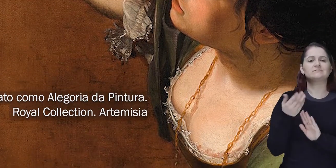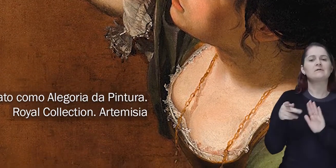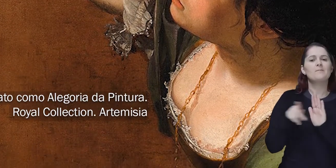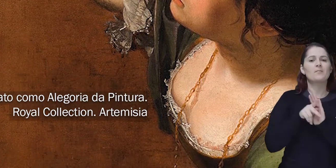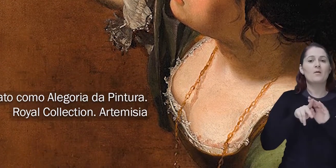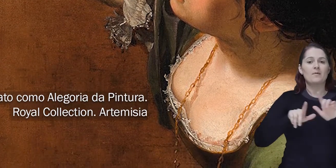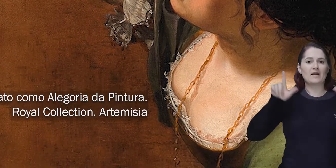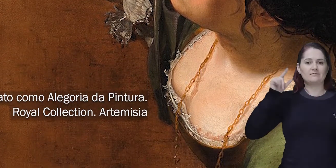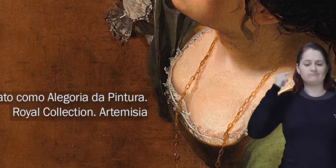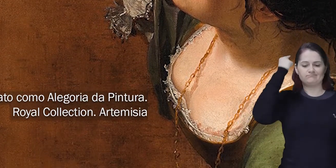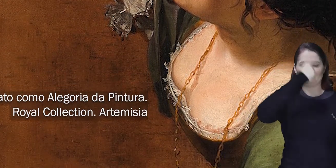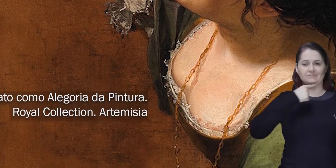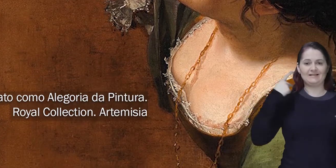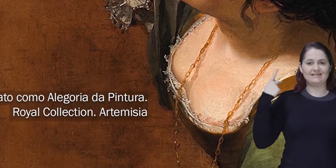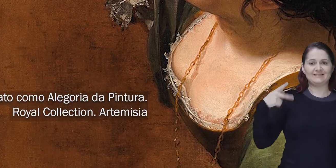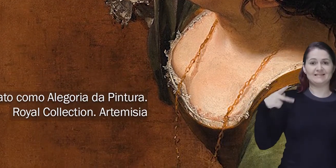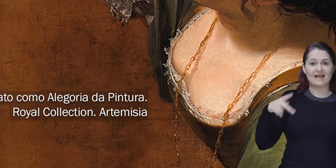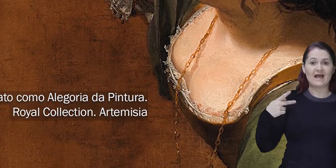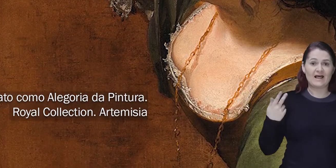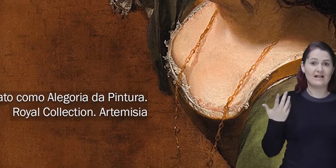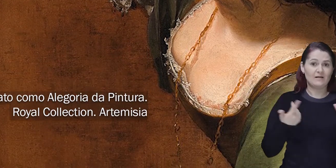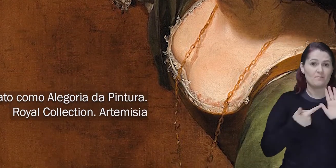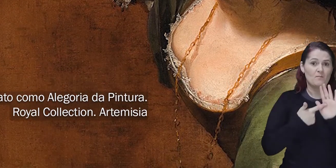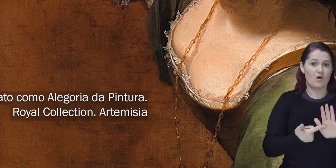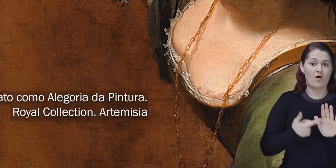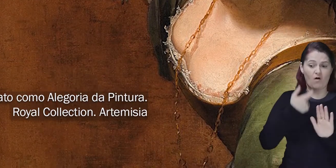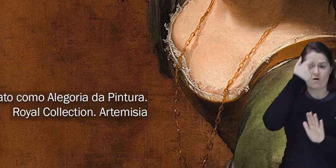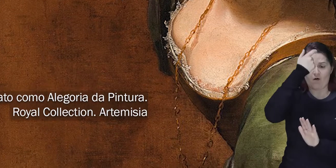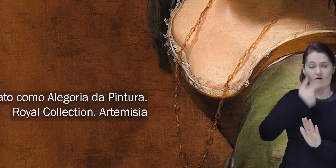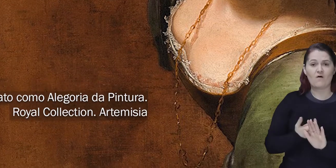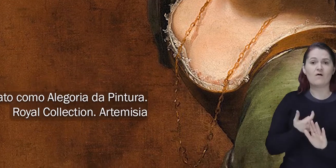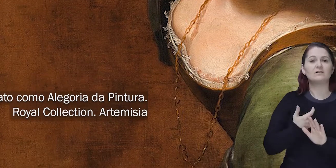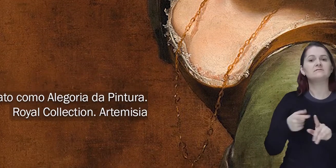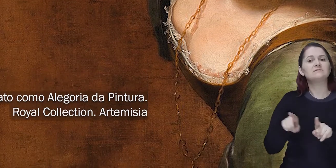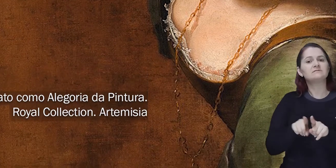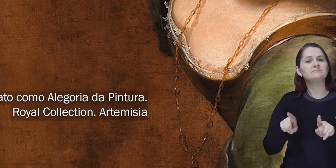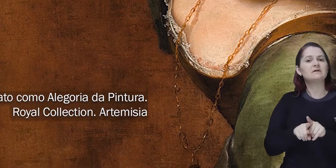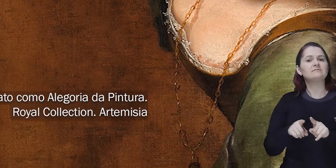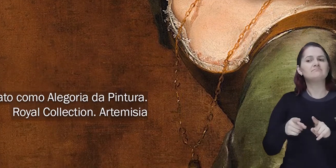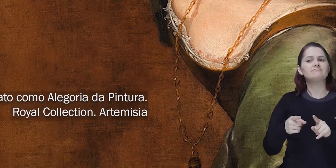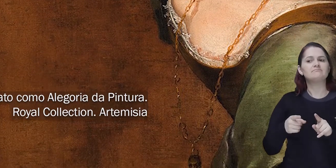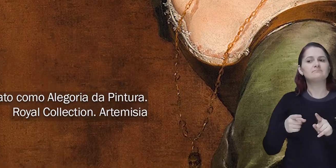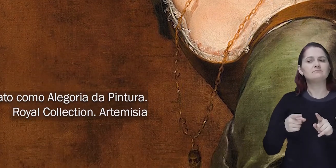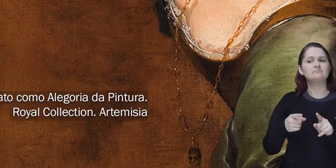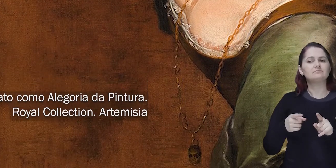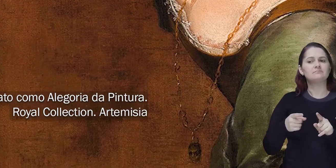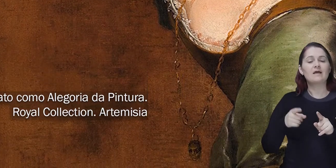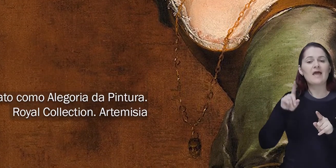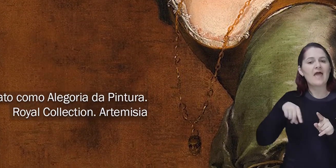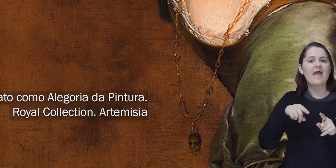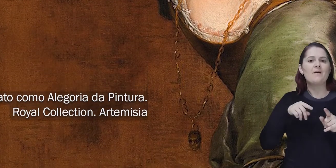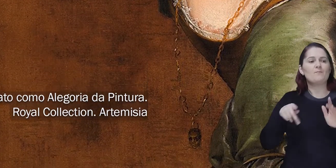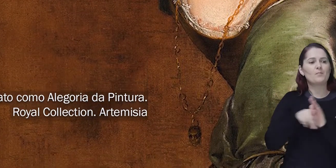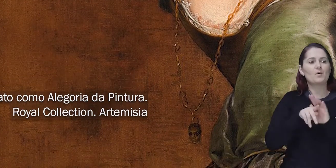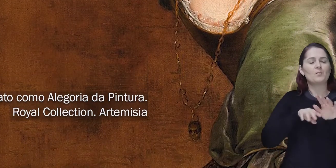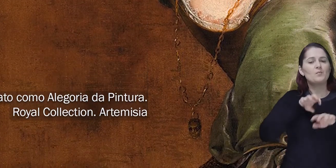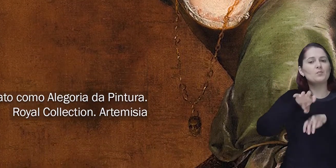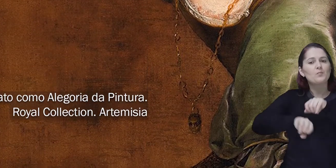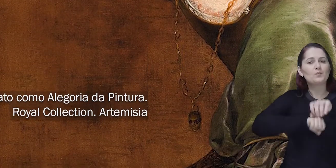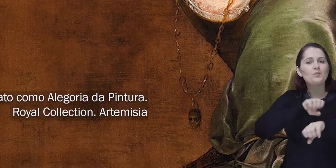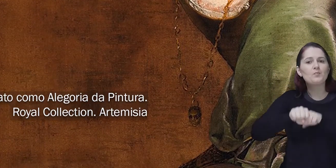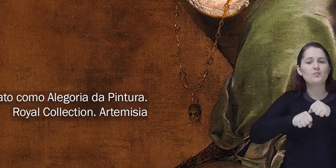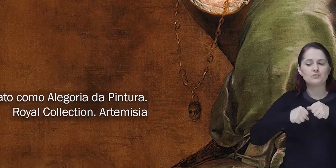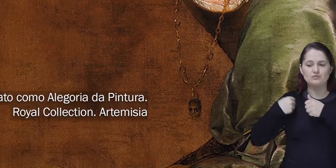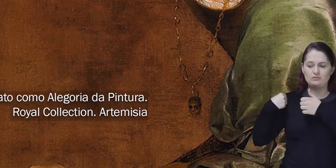diferentes obras ela produziu autorretratos, representando a si mesma como pintora e como alegoria da pintura. Então, algo que